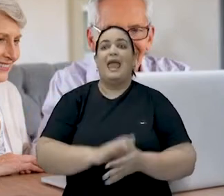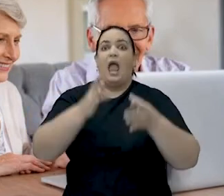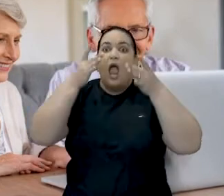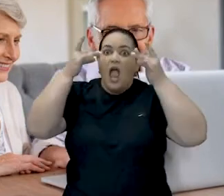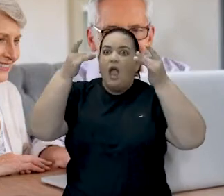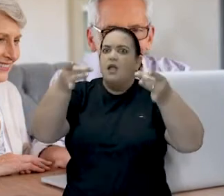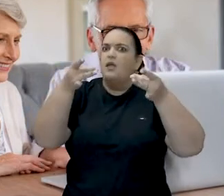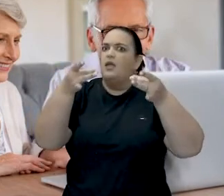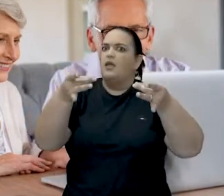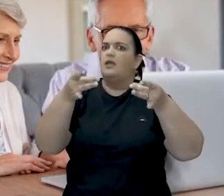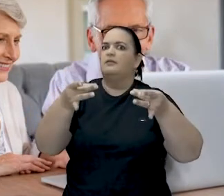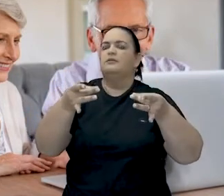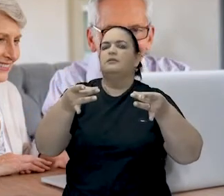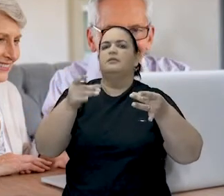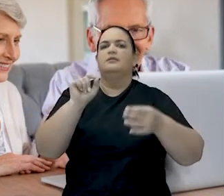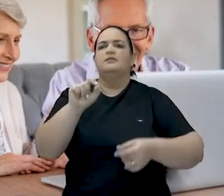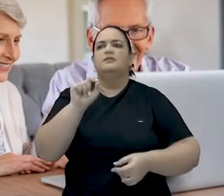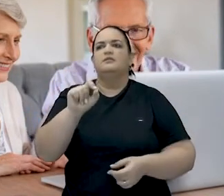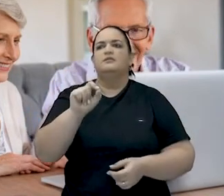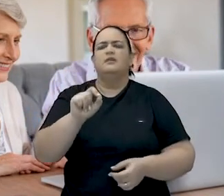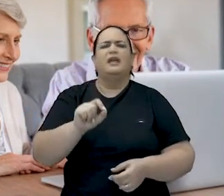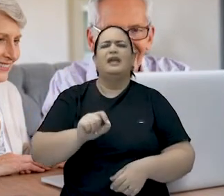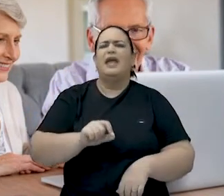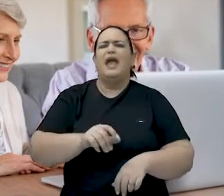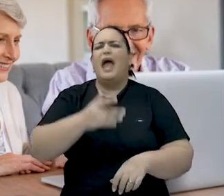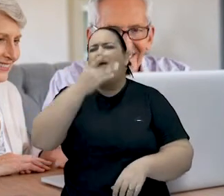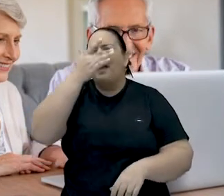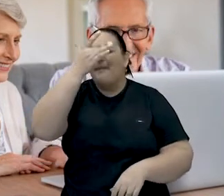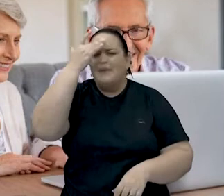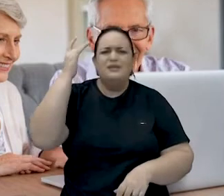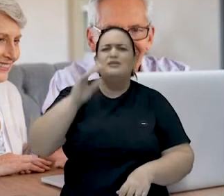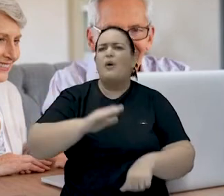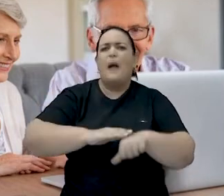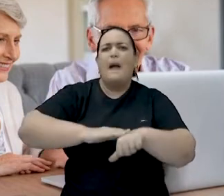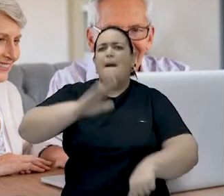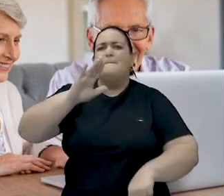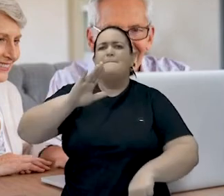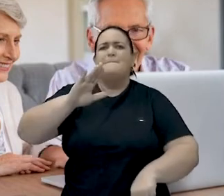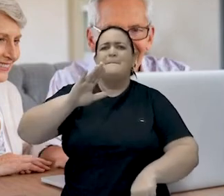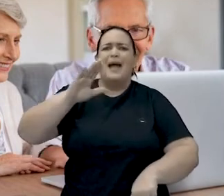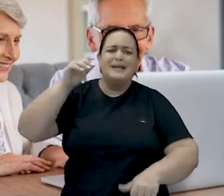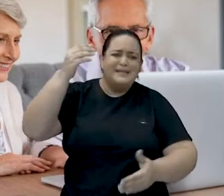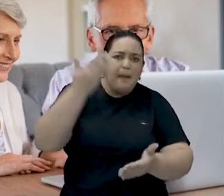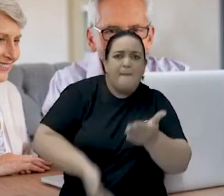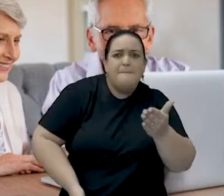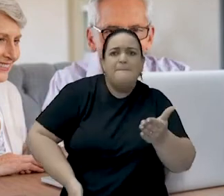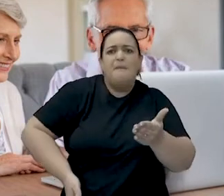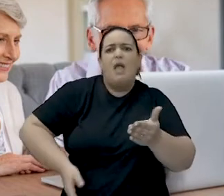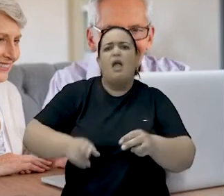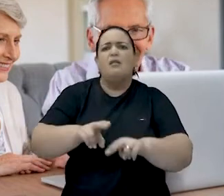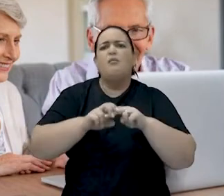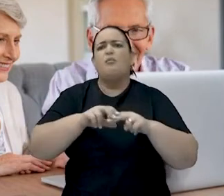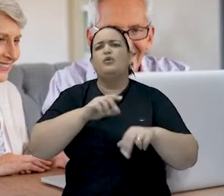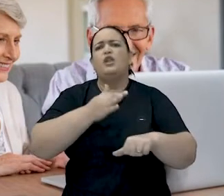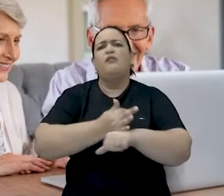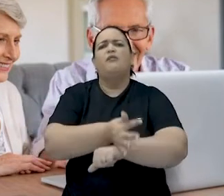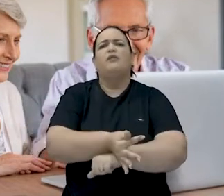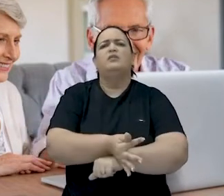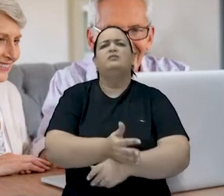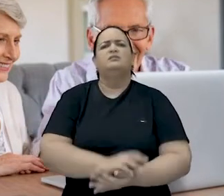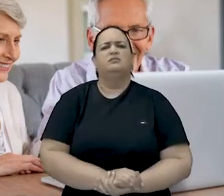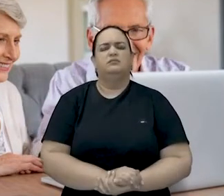para cá é quem é que mais é afetado por isso. Segundo o Centro Nacional de Pesquisa Científica da